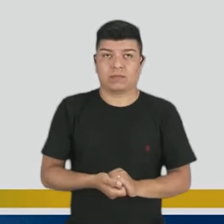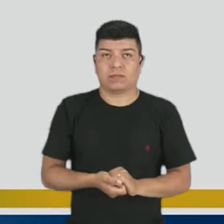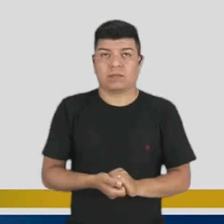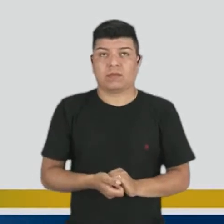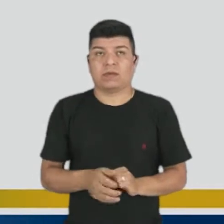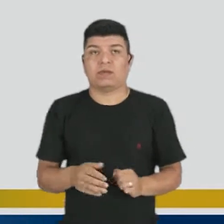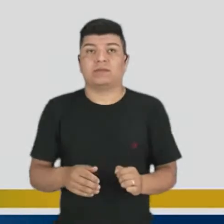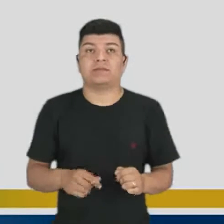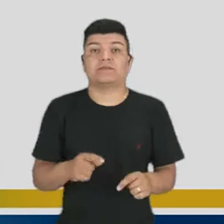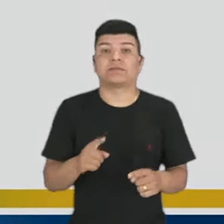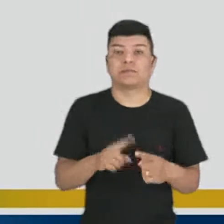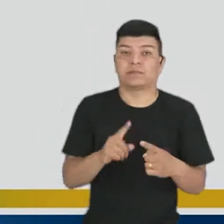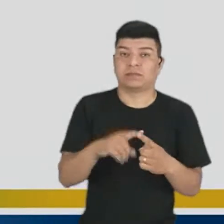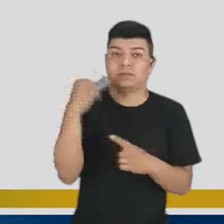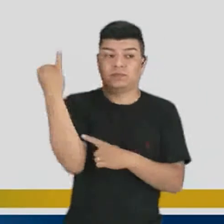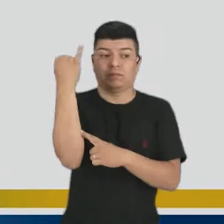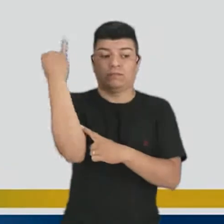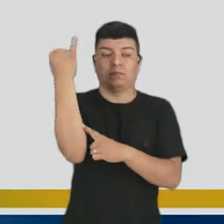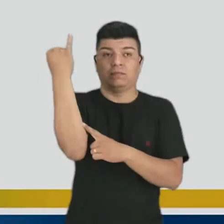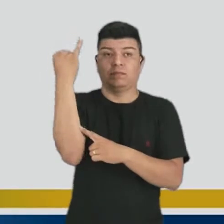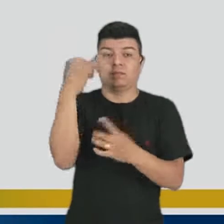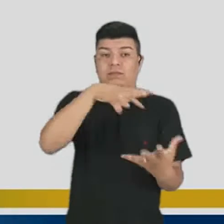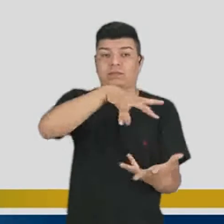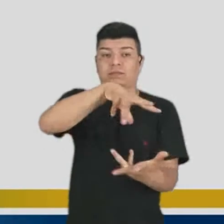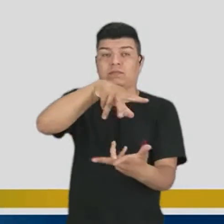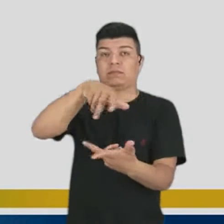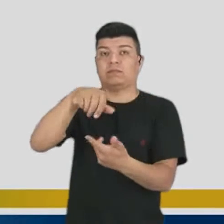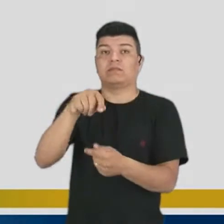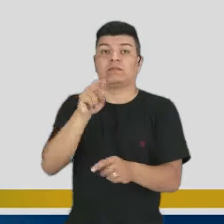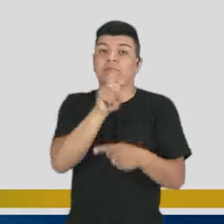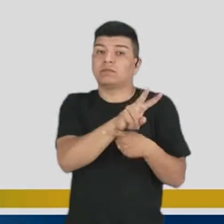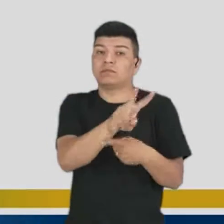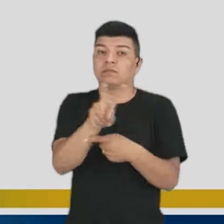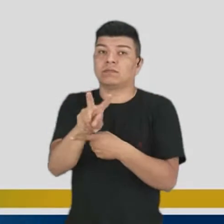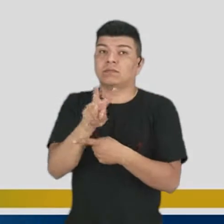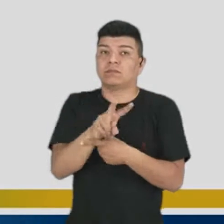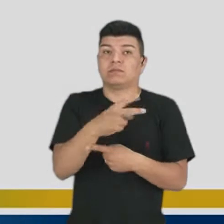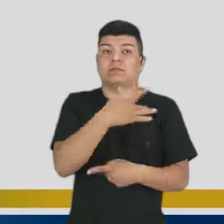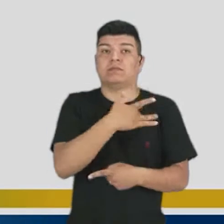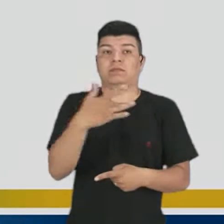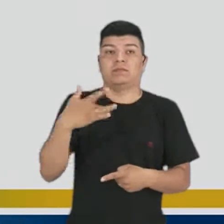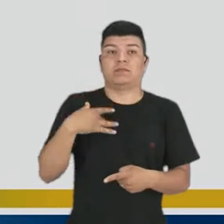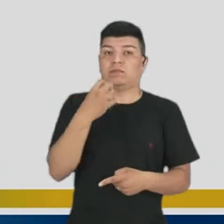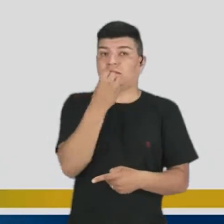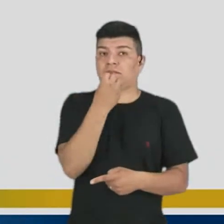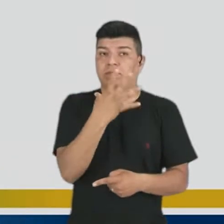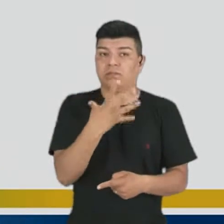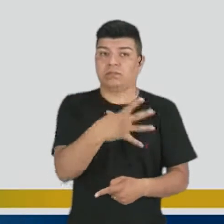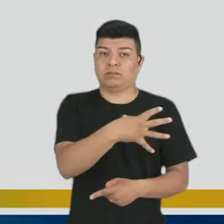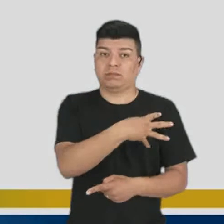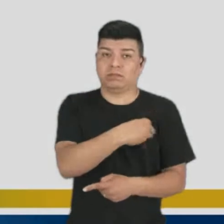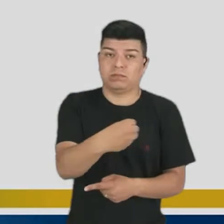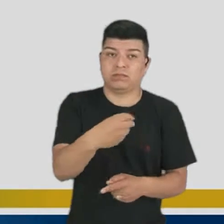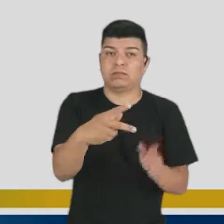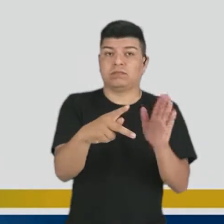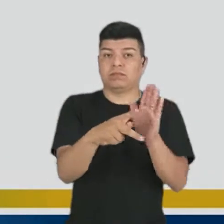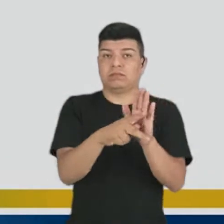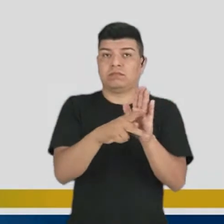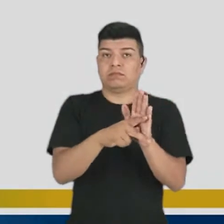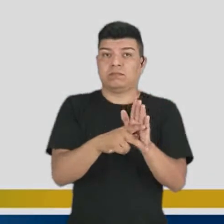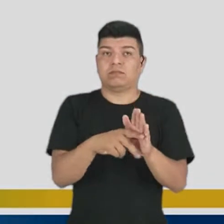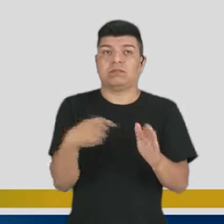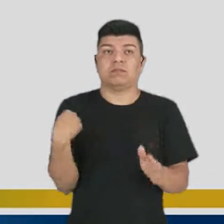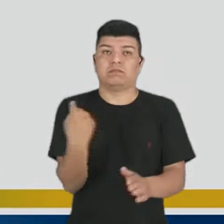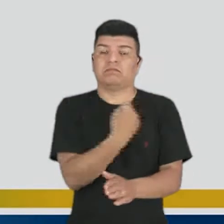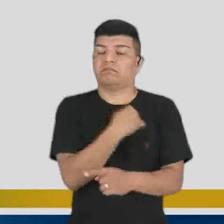Um dos maiores paradoxos atuais da humanidade é zelarmos tanto pela saúde e bem-estar de nossos filhos e pouco